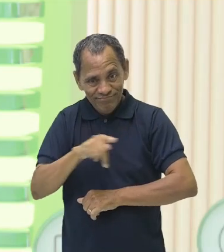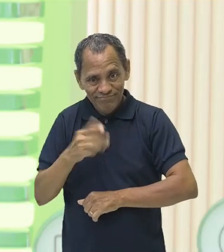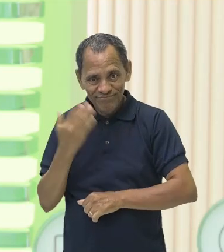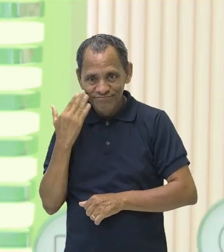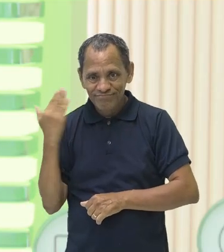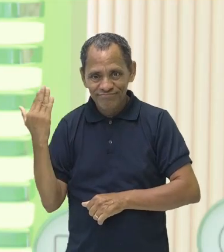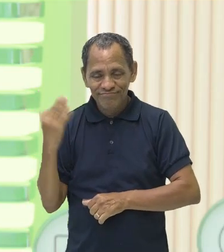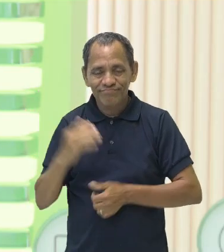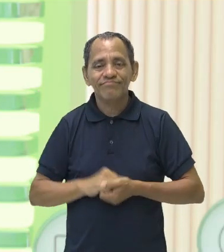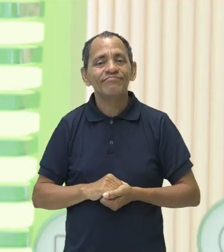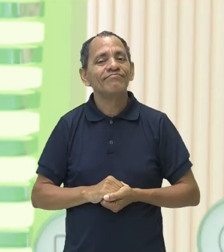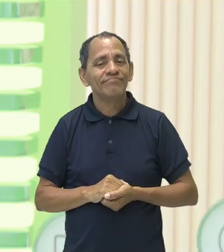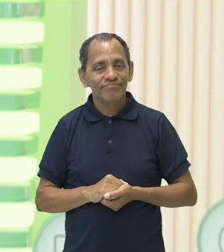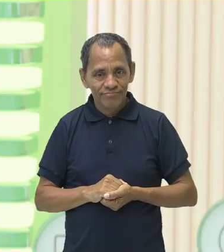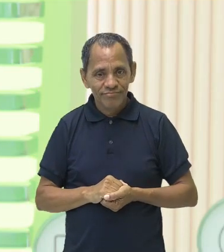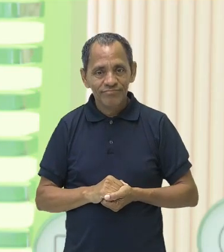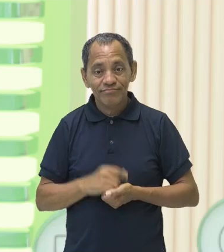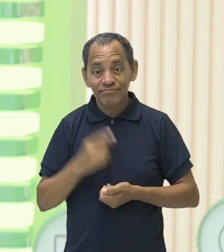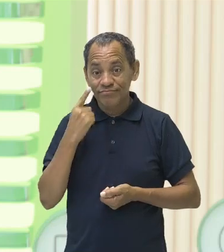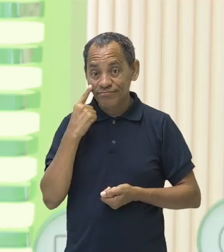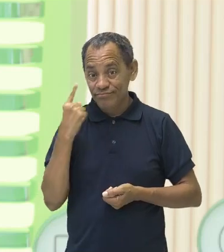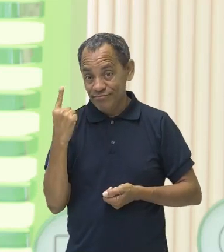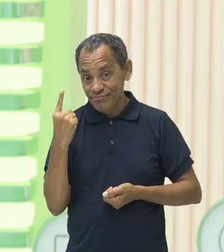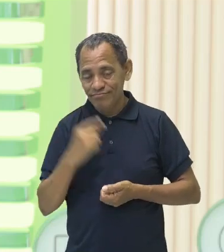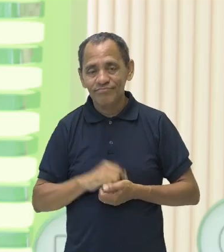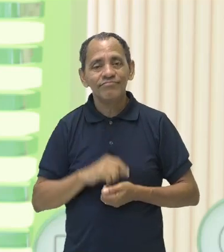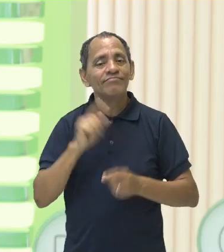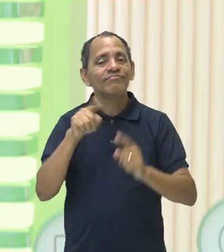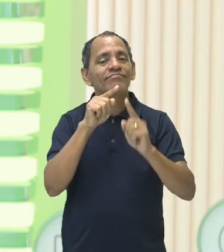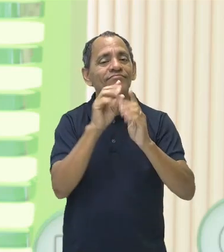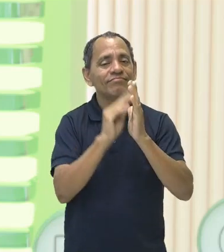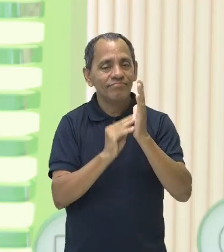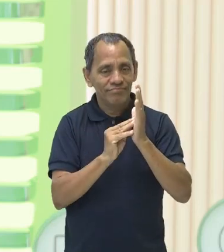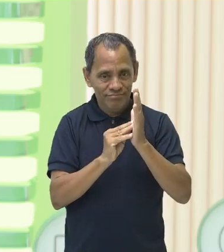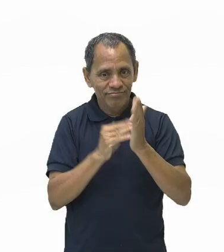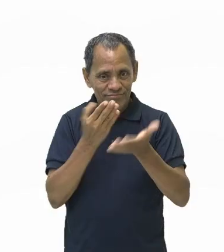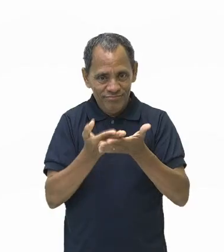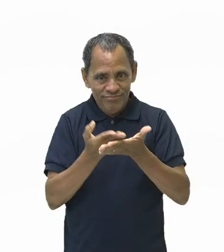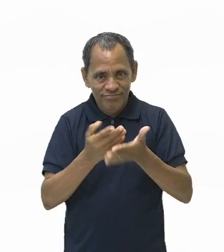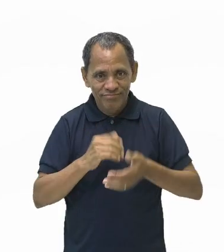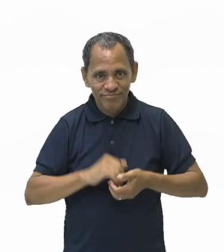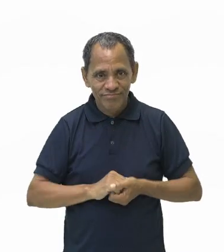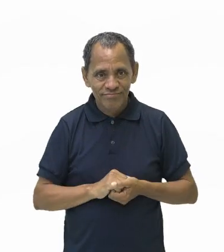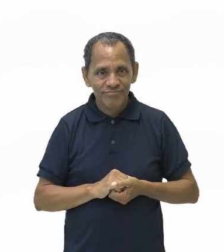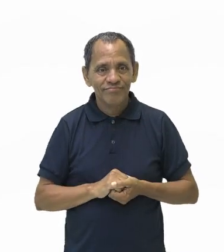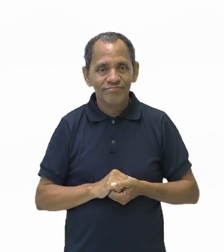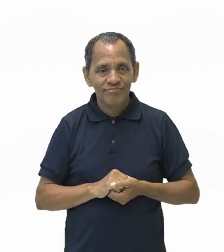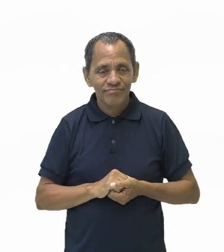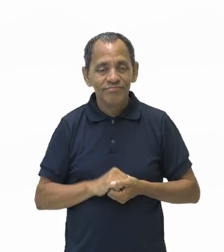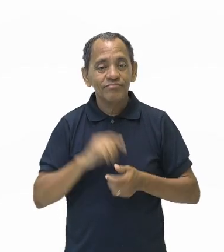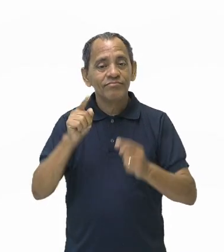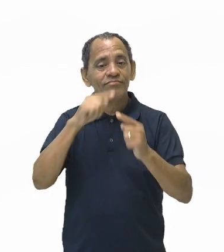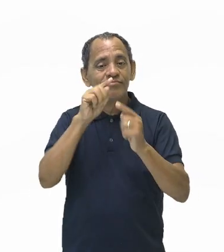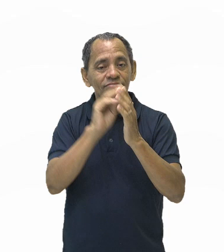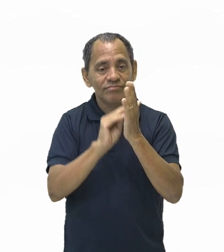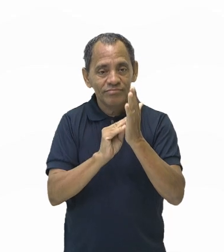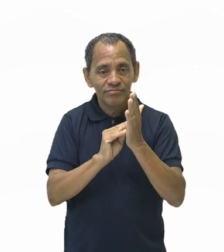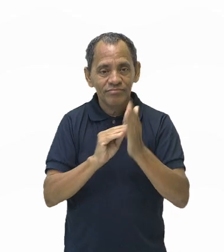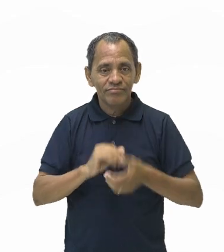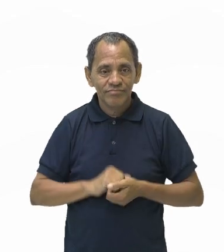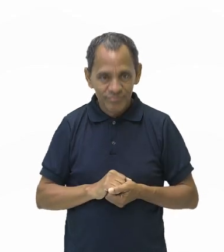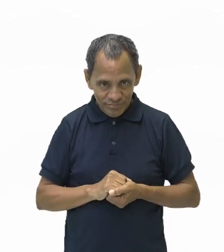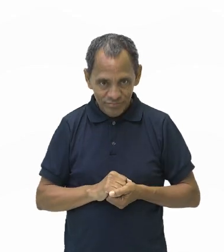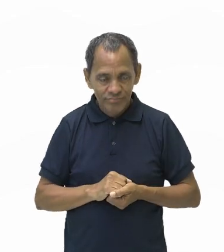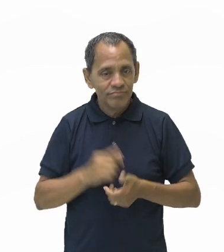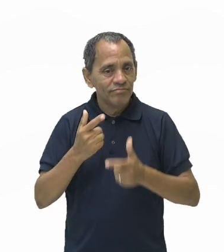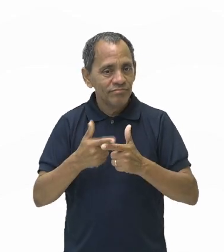Cristiane Marques e agora vamos ver qual é o objeto de conhecimento dessa nossa aula. Objeto de conhecimento: